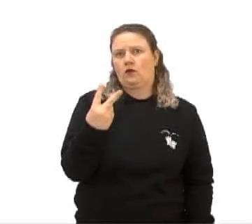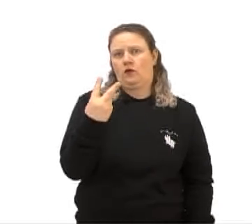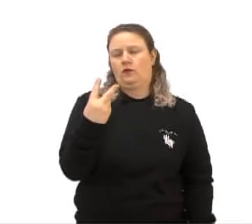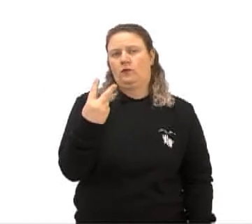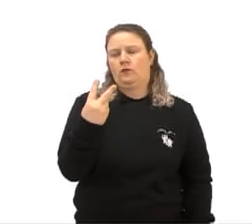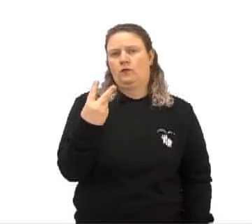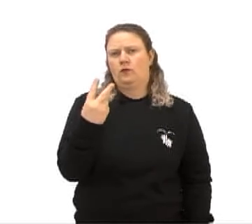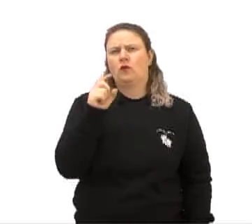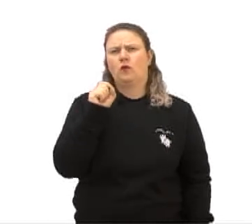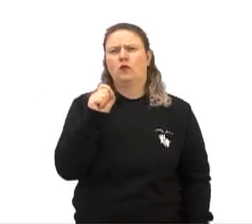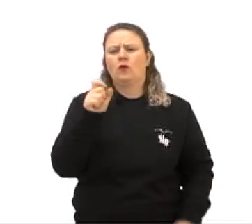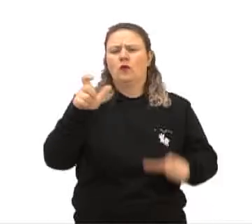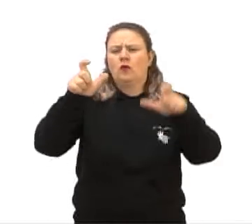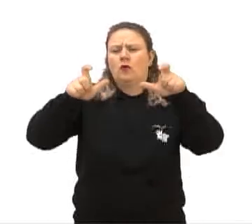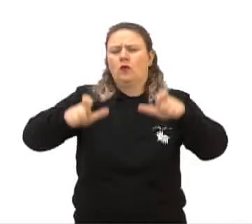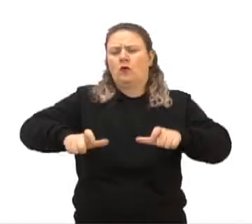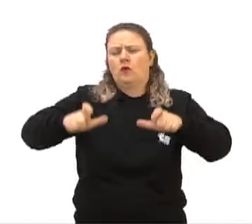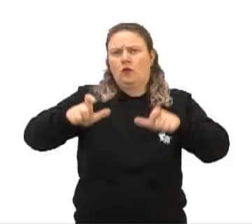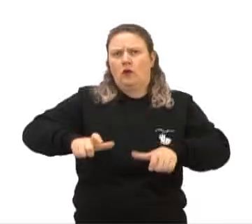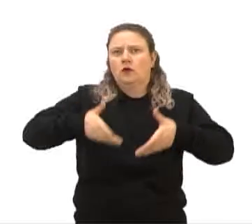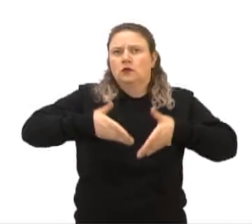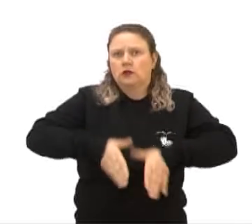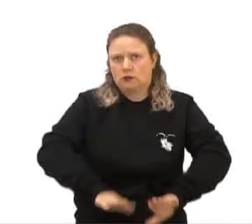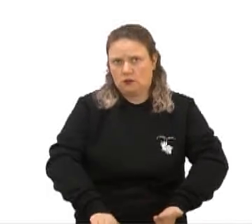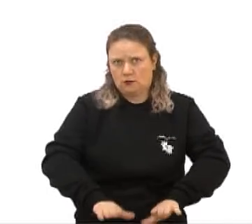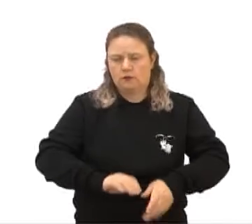born? Onde que o Freddie Mercury nasceu?